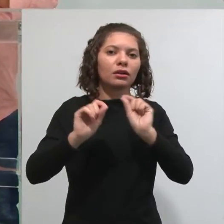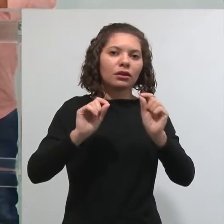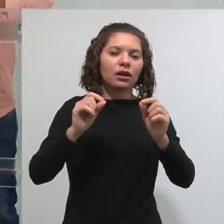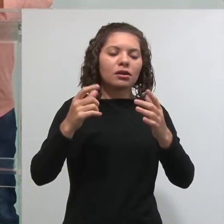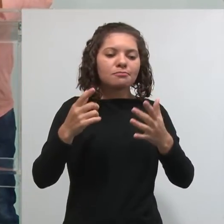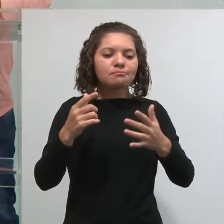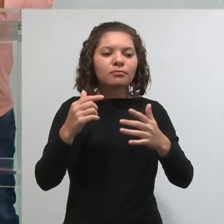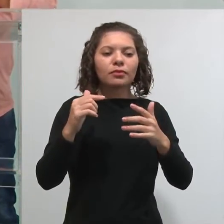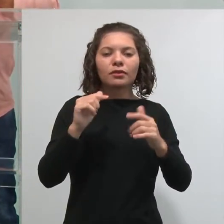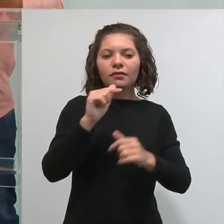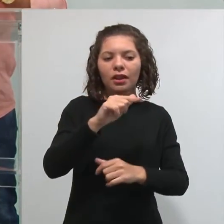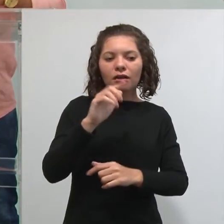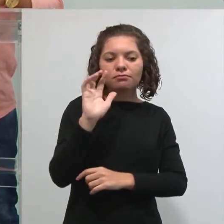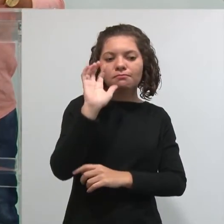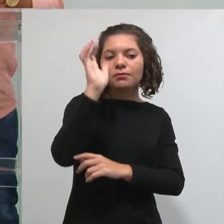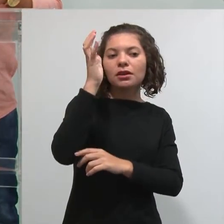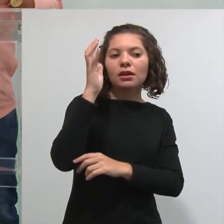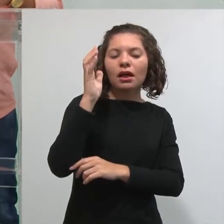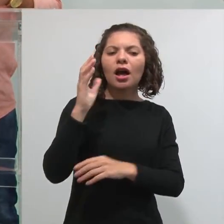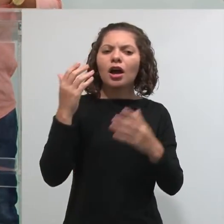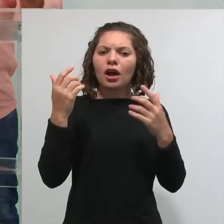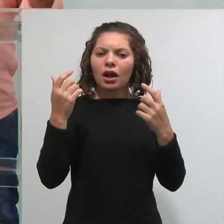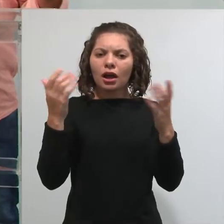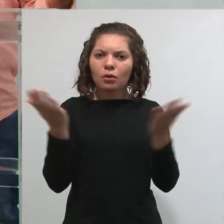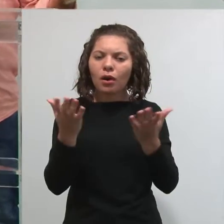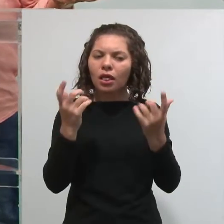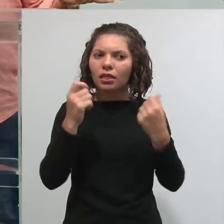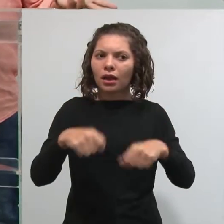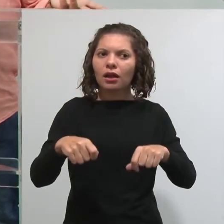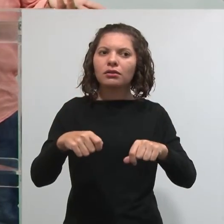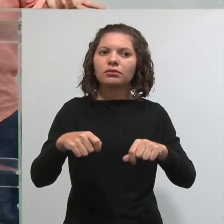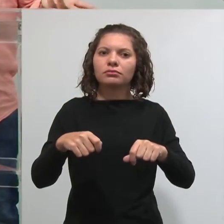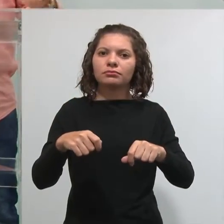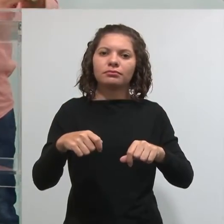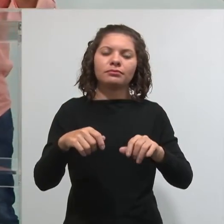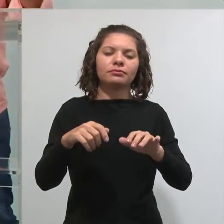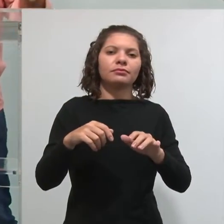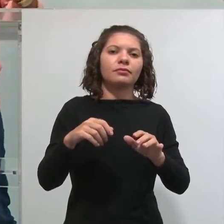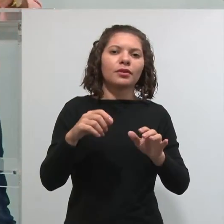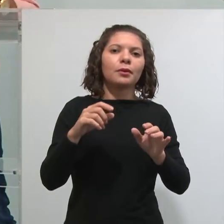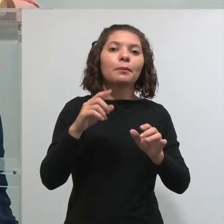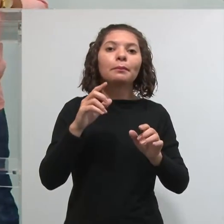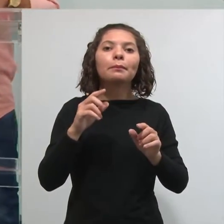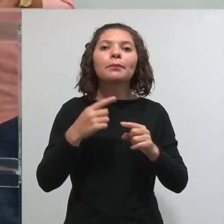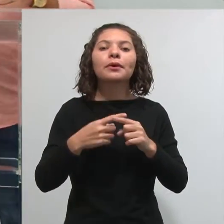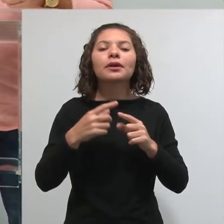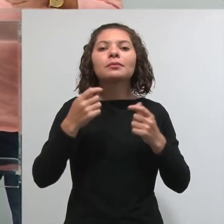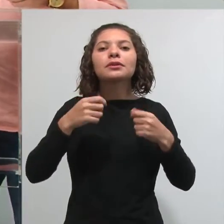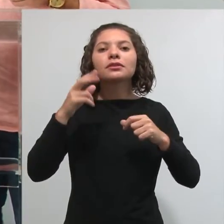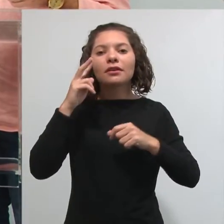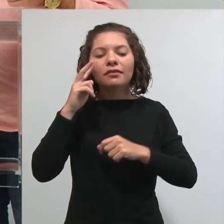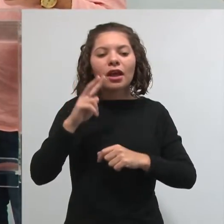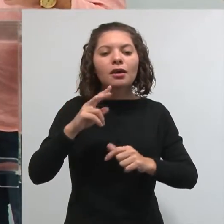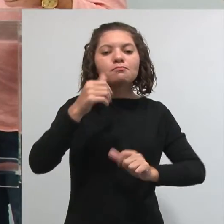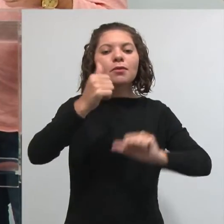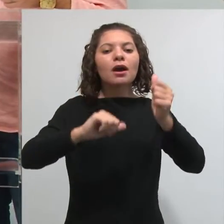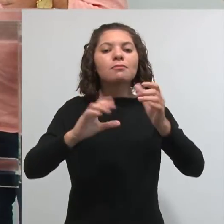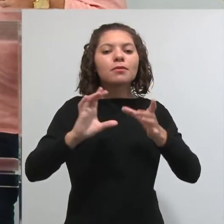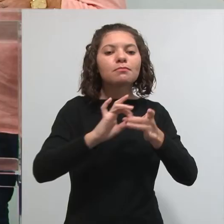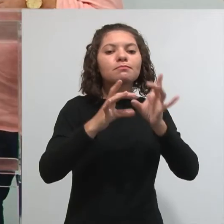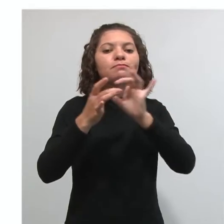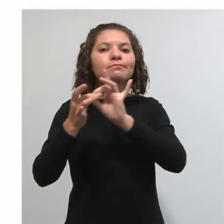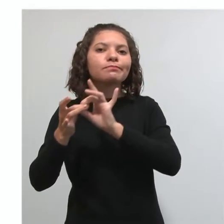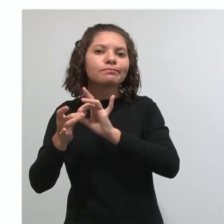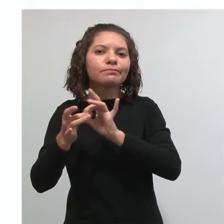oportuna, né, para aquele momento específico, e que anteriormente não era, certo? Porque não existia essa oportunidade do contexto,